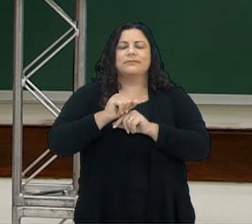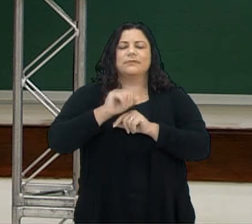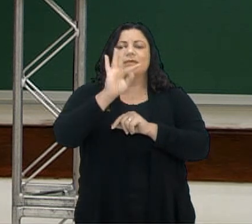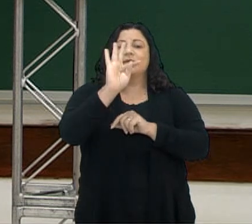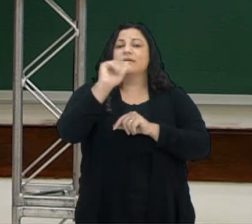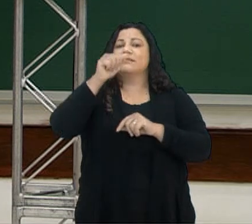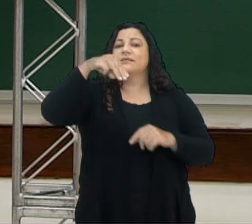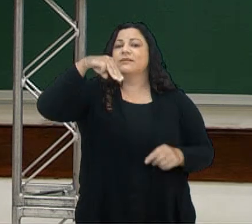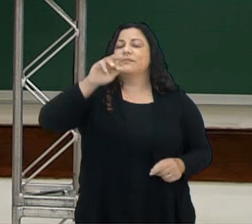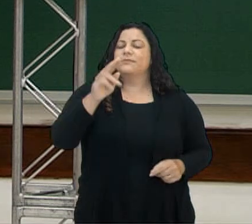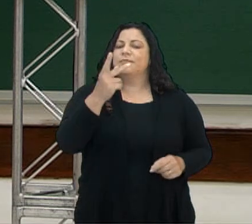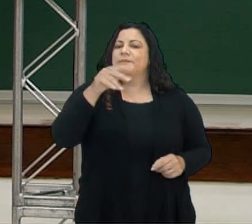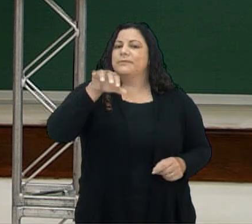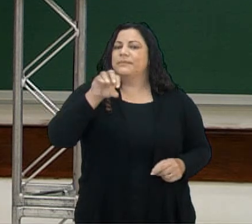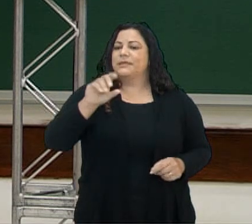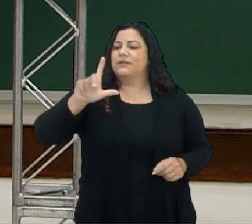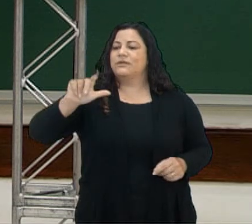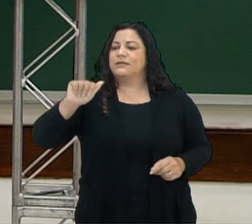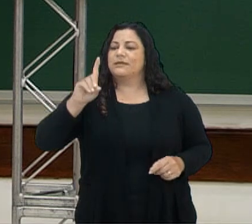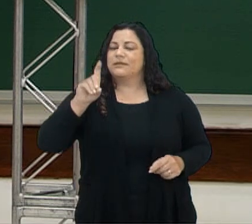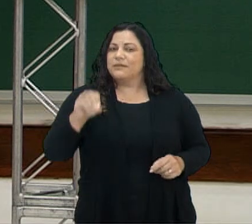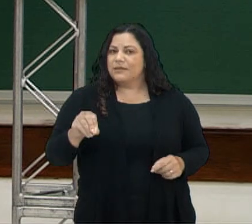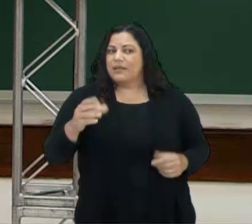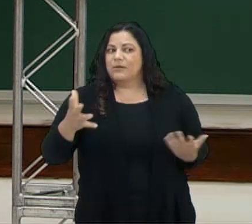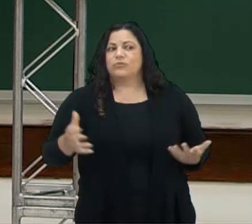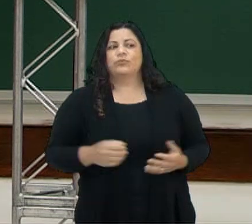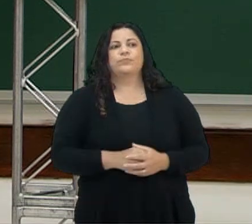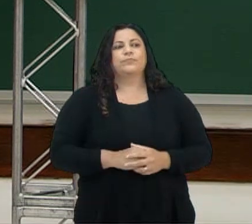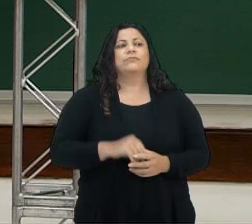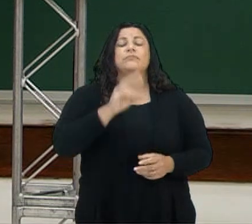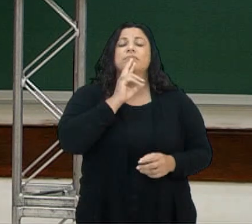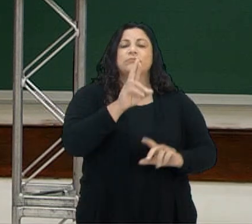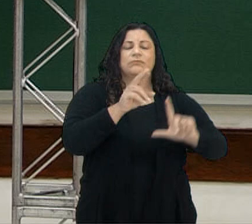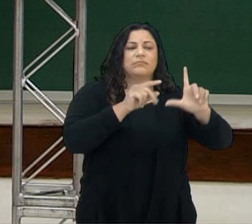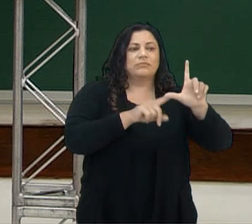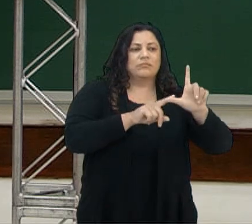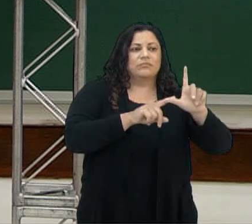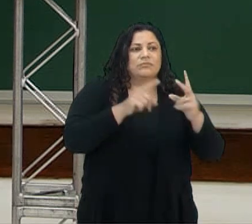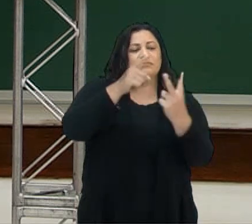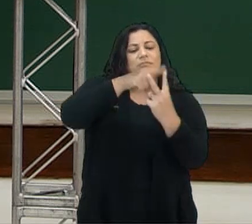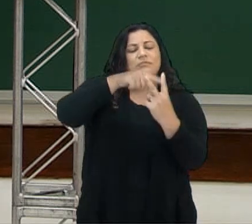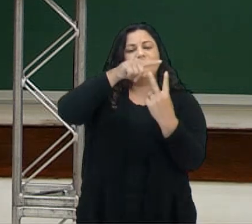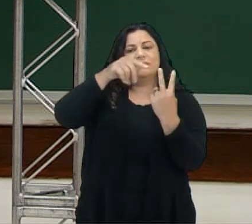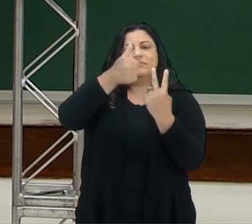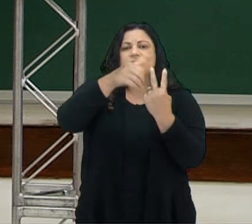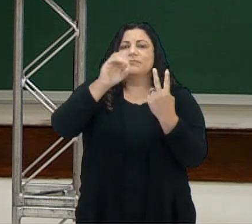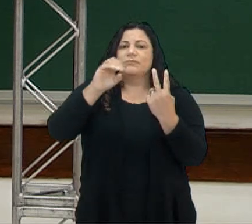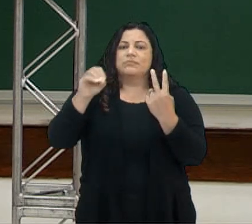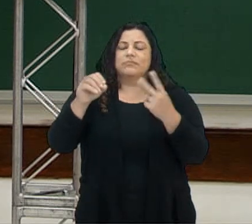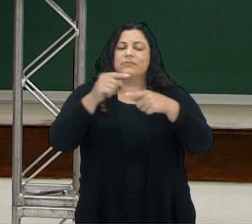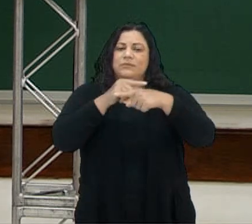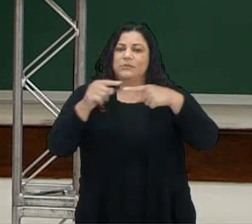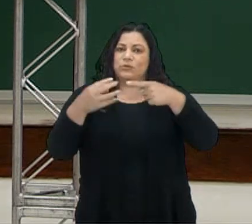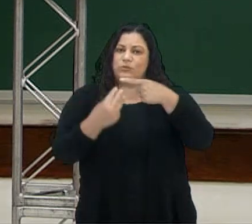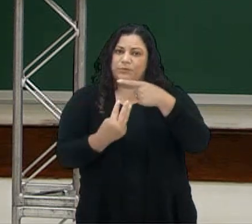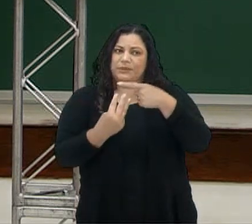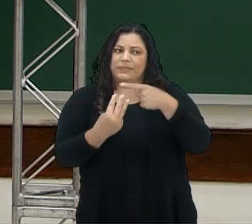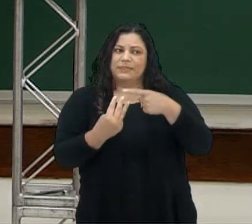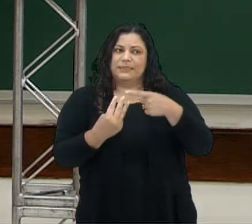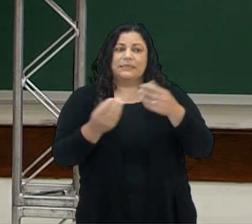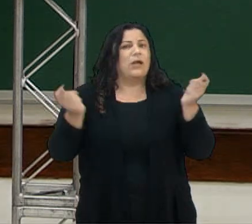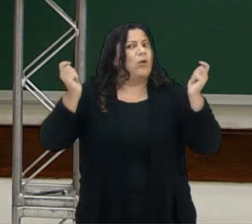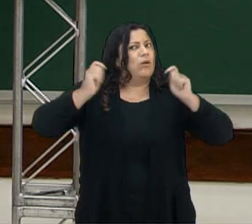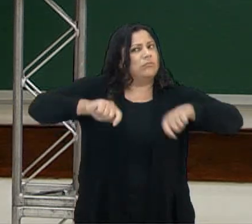é igual a raiz de 100 sobre 3. Muito bem. Agora, a propriedade das raízes me fala que eu